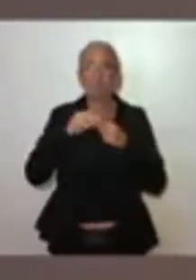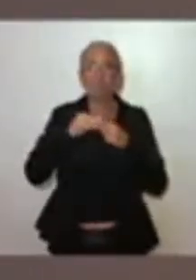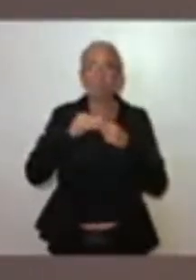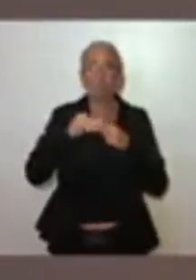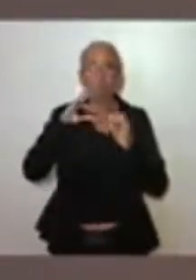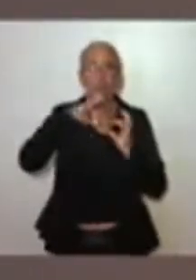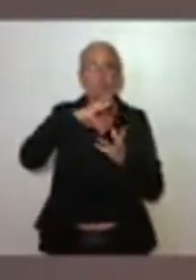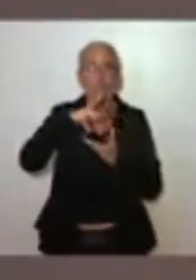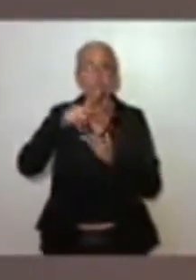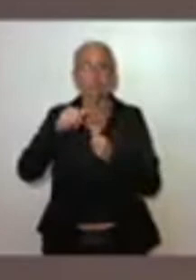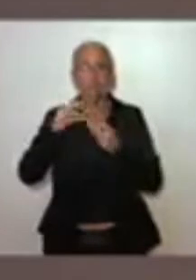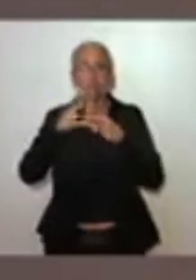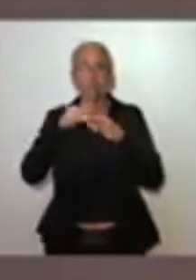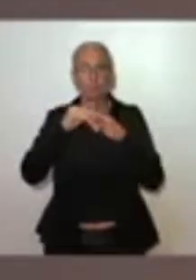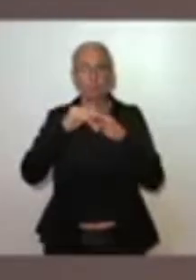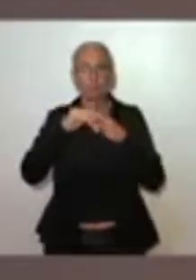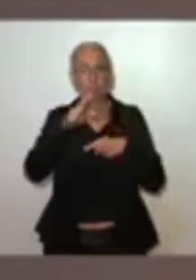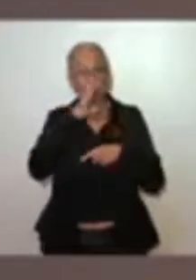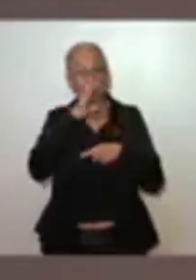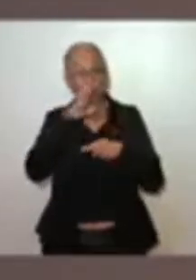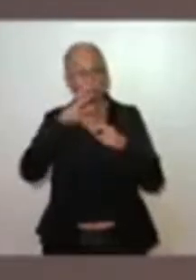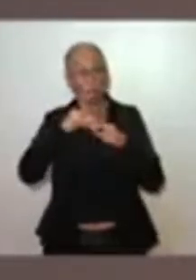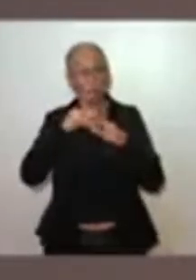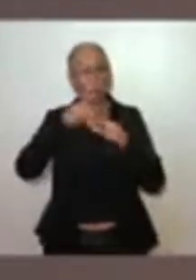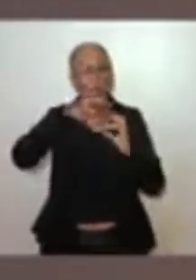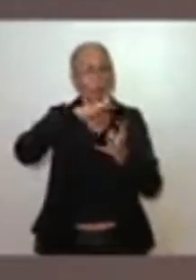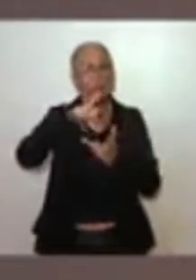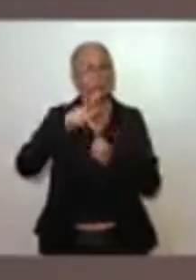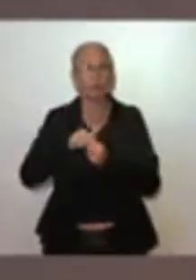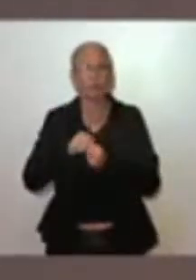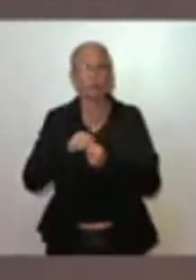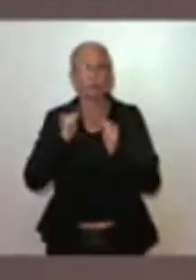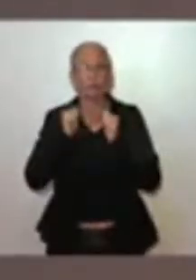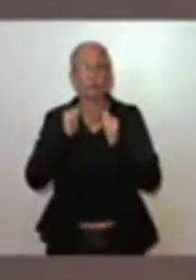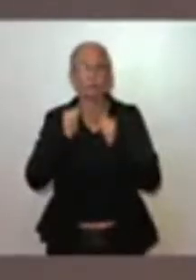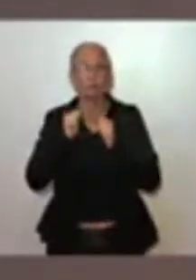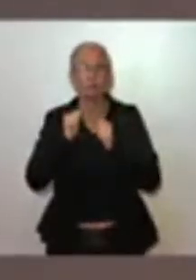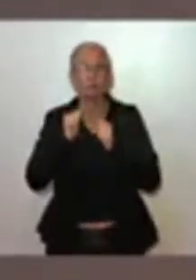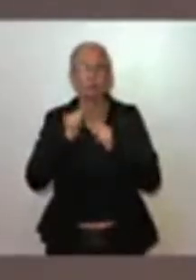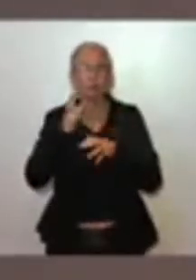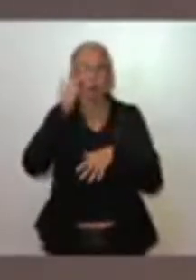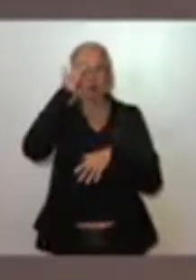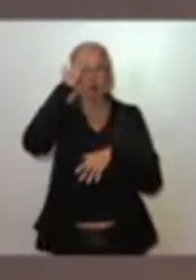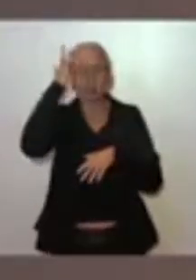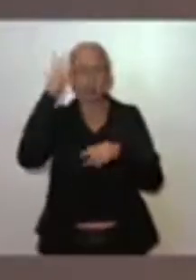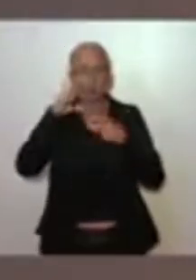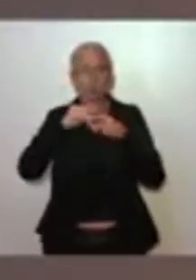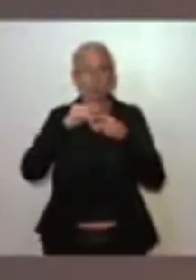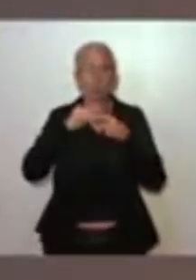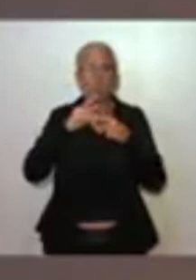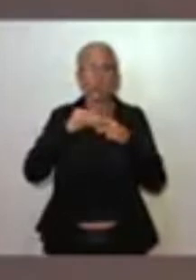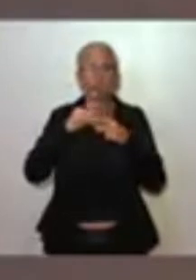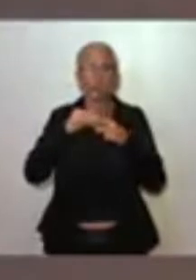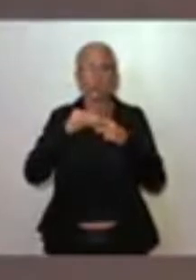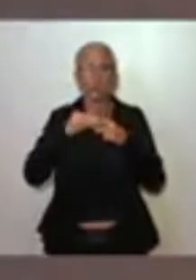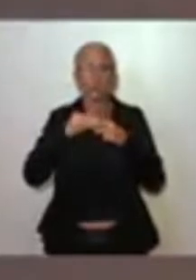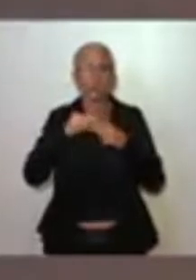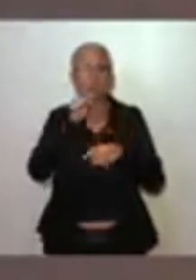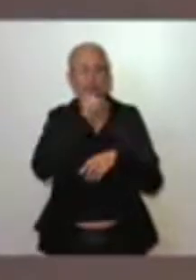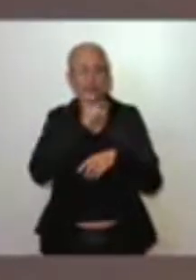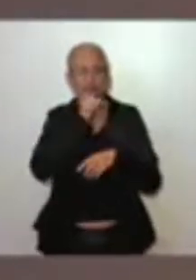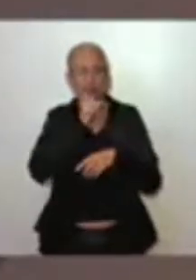eu acho um absurdo você tem uma caneta importada alguém pode dizer você é um senhor Jurássico que ainda usa a caneta no mundo do computador